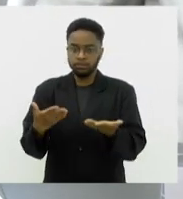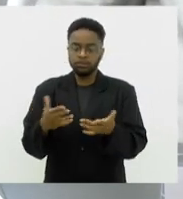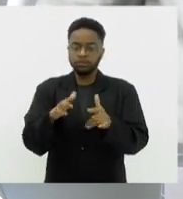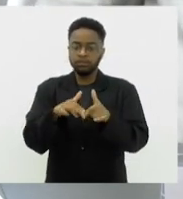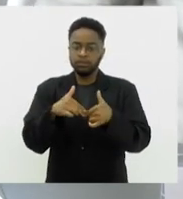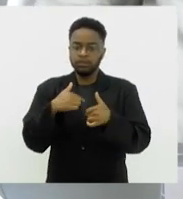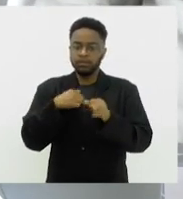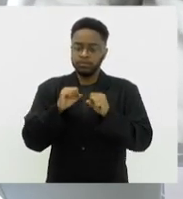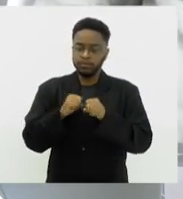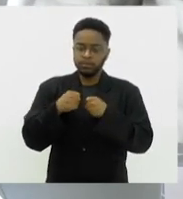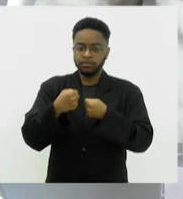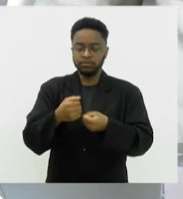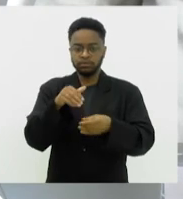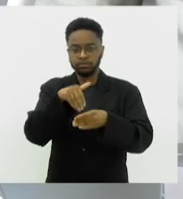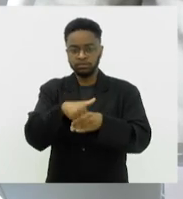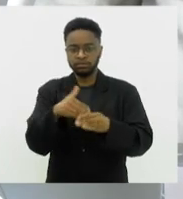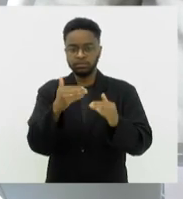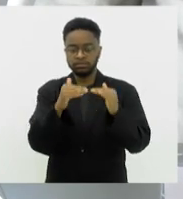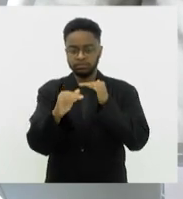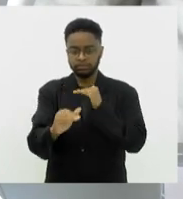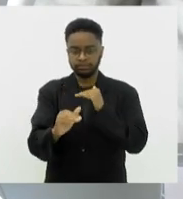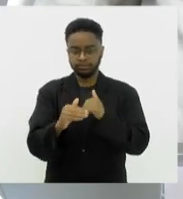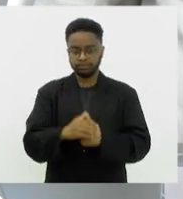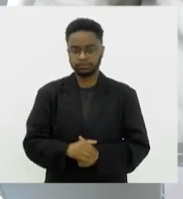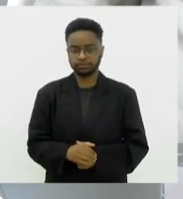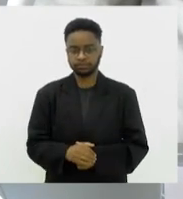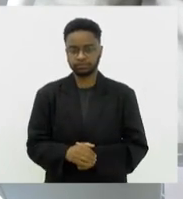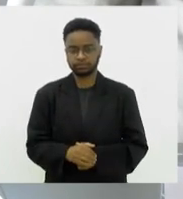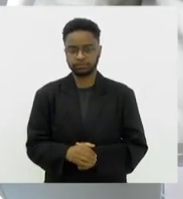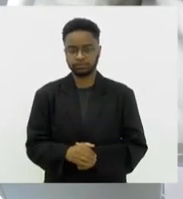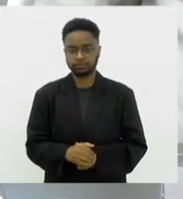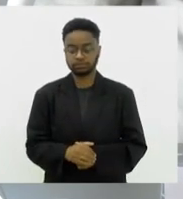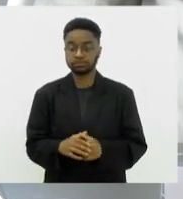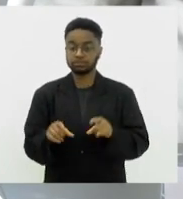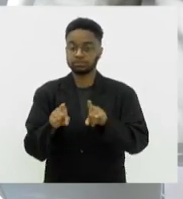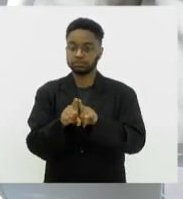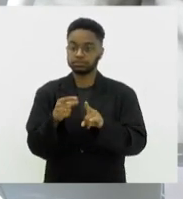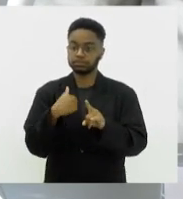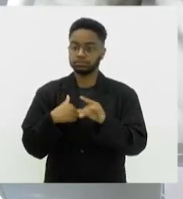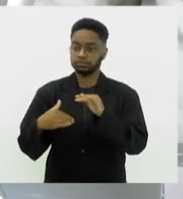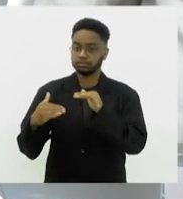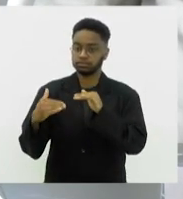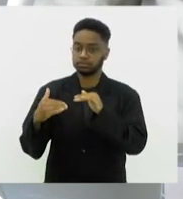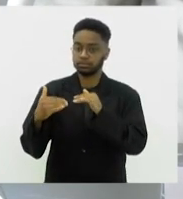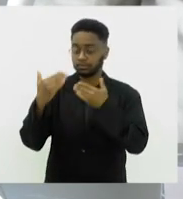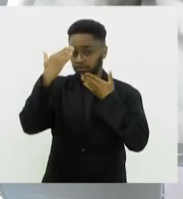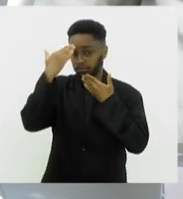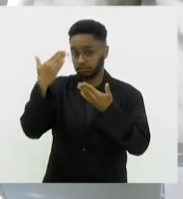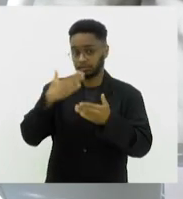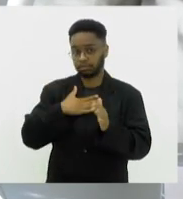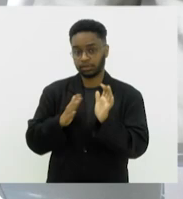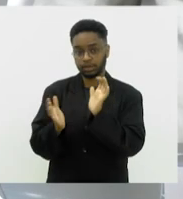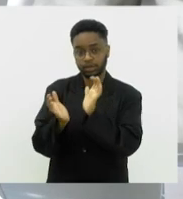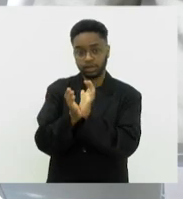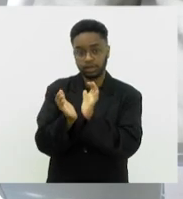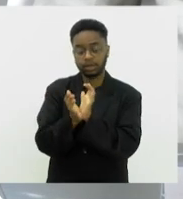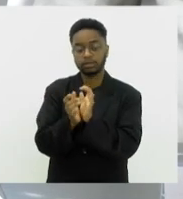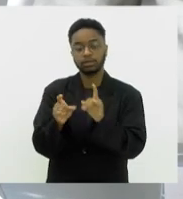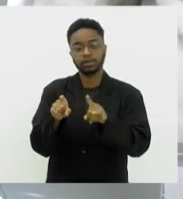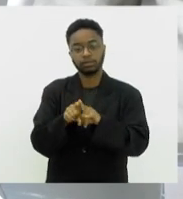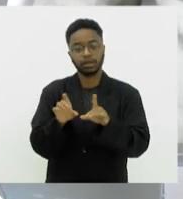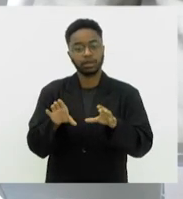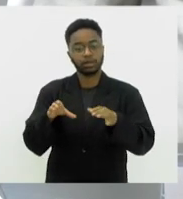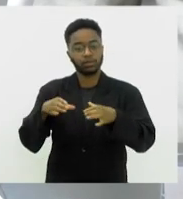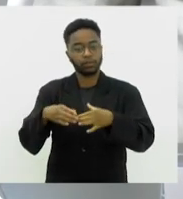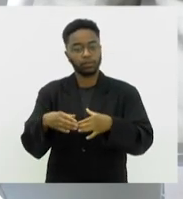do voto divergente inclusive eh faço um parêntese aqui para agradecer toda a minha equipe toda equipe da comissão